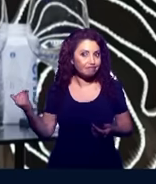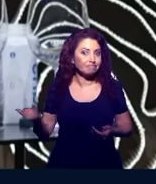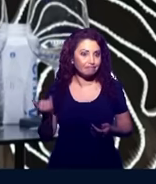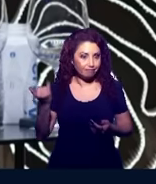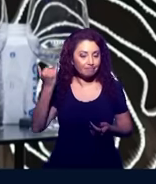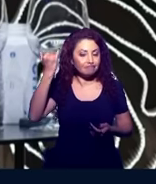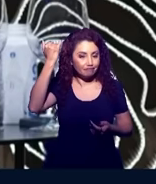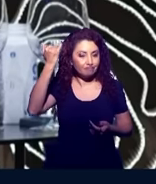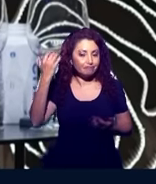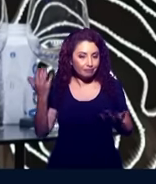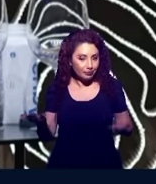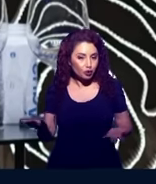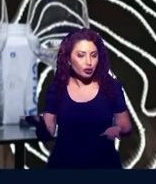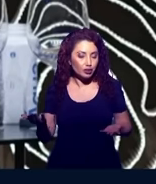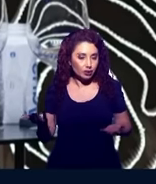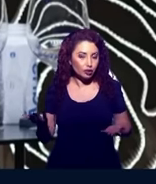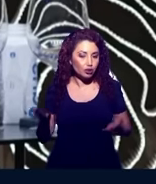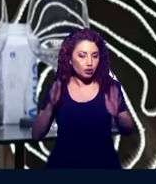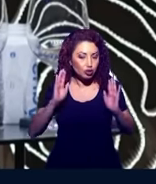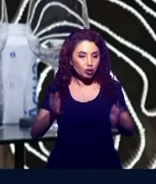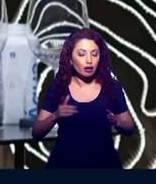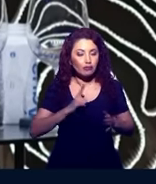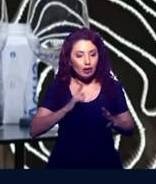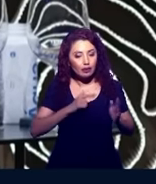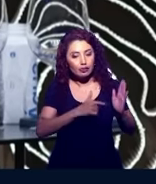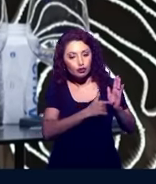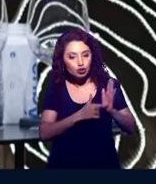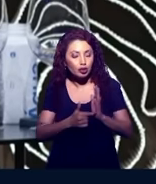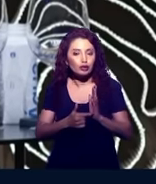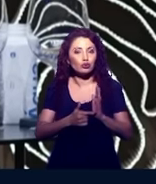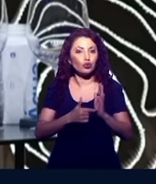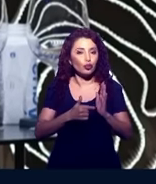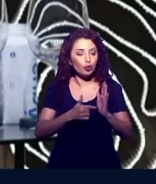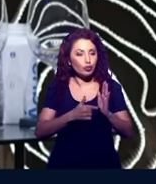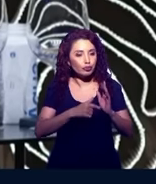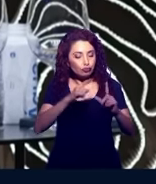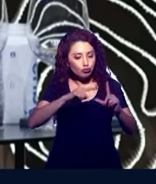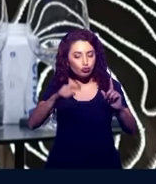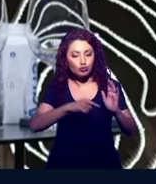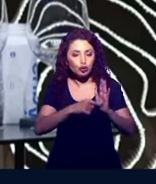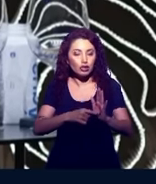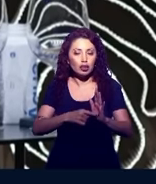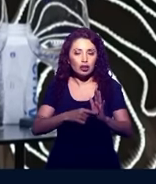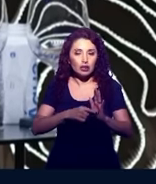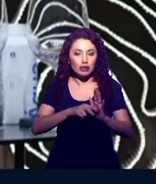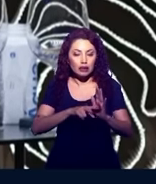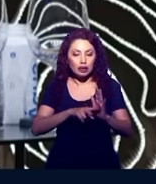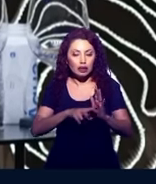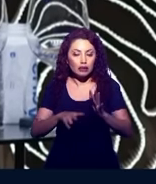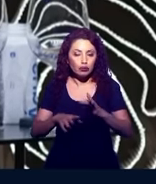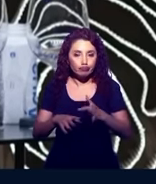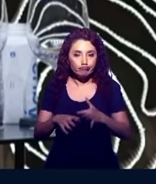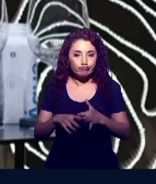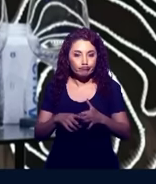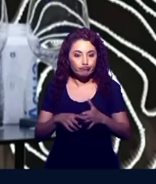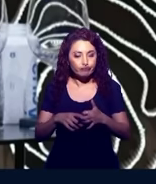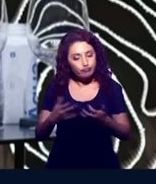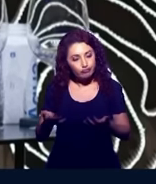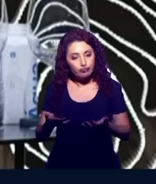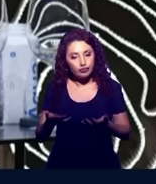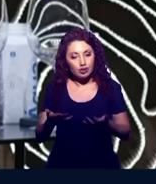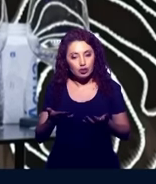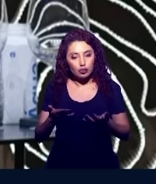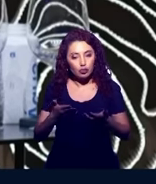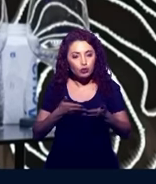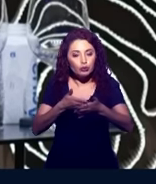porque já vieram indicadores que mostram que o aperto pode parar por aí e quem sabe no no